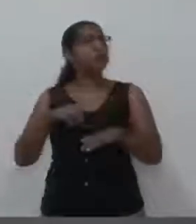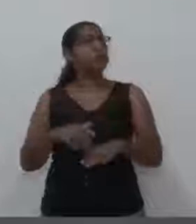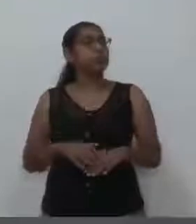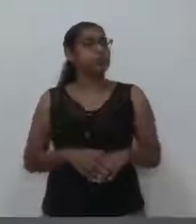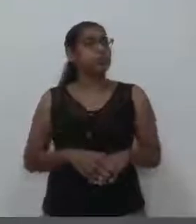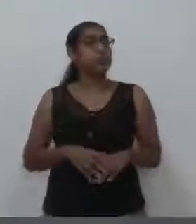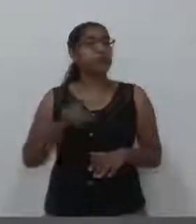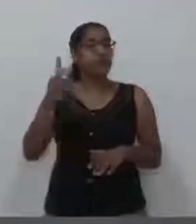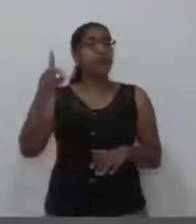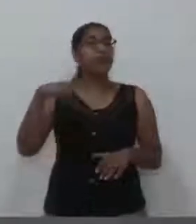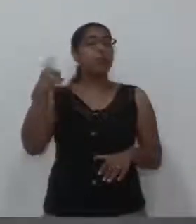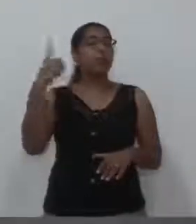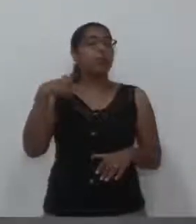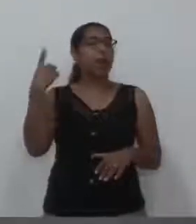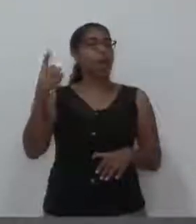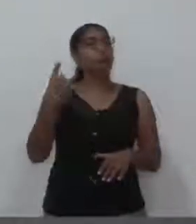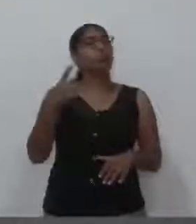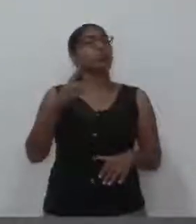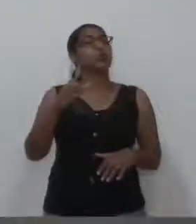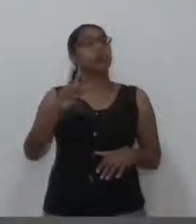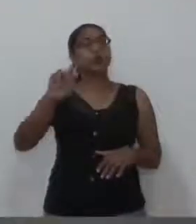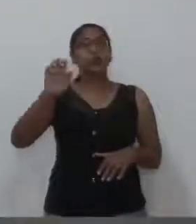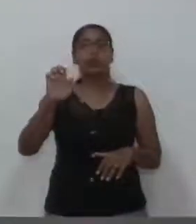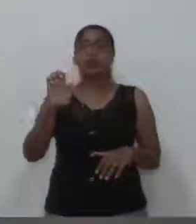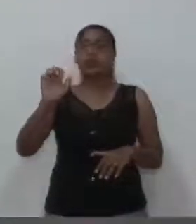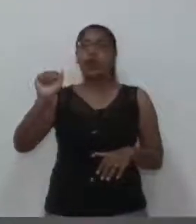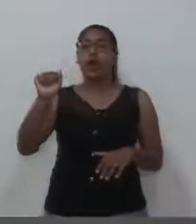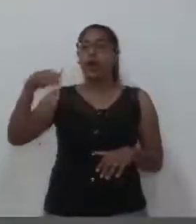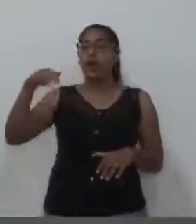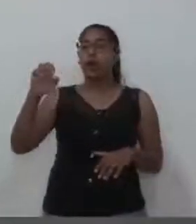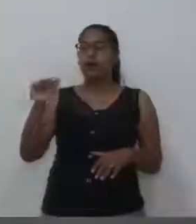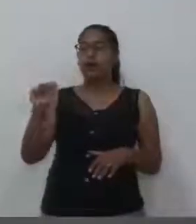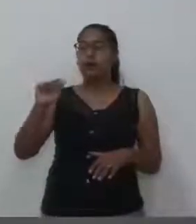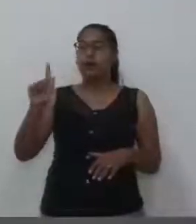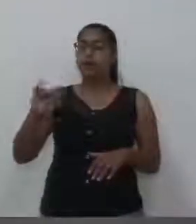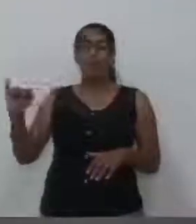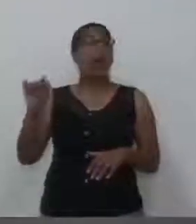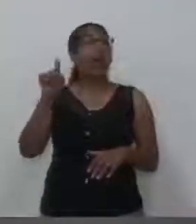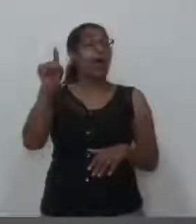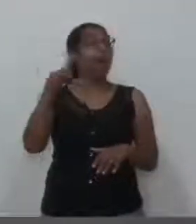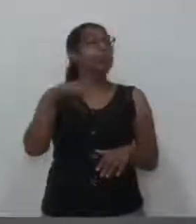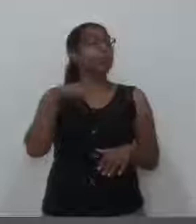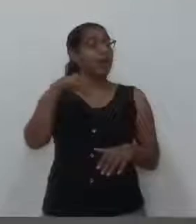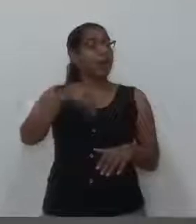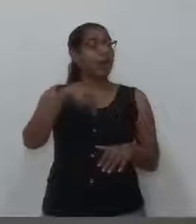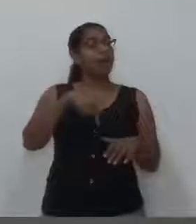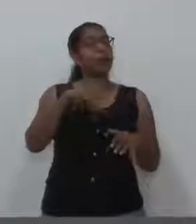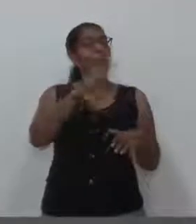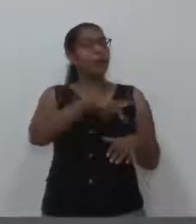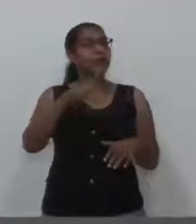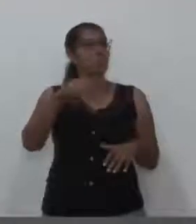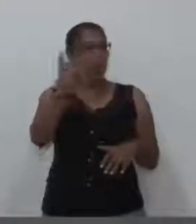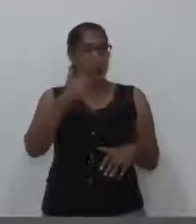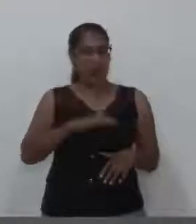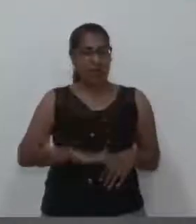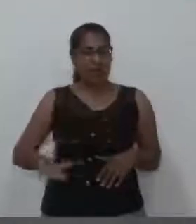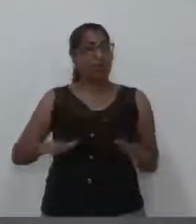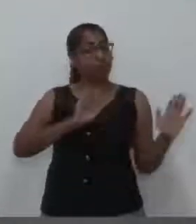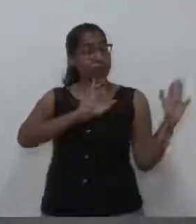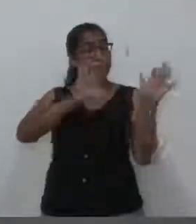Gianazzi, né, pelo deputado estadual Vinha Gianazzi. Estiveram presentes muitas auxiliares de educação, inclusive reforcei o convite no grupo interno de